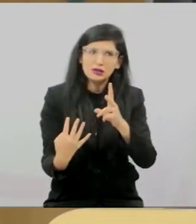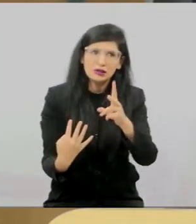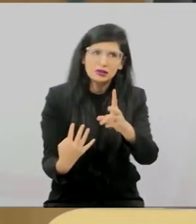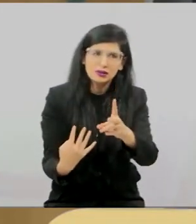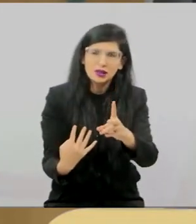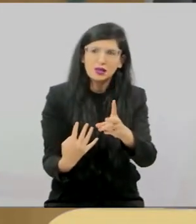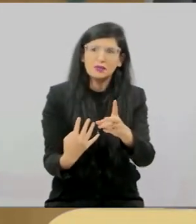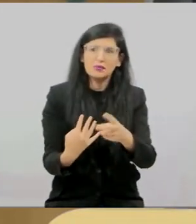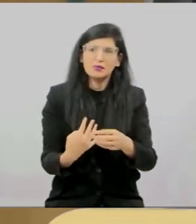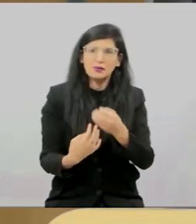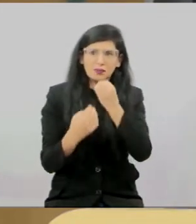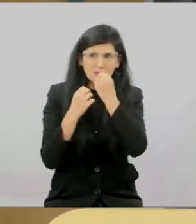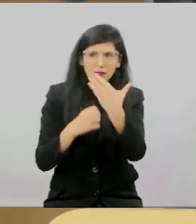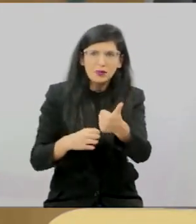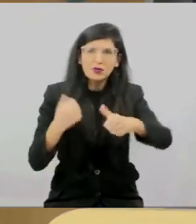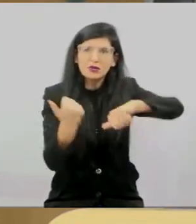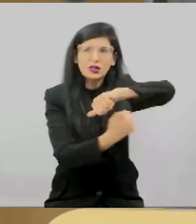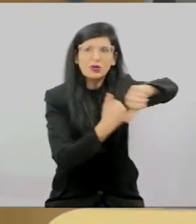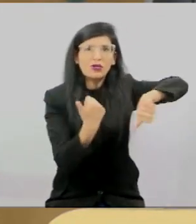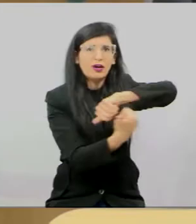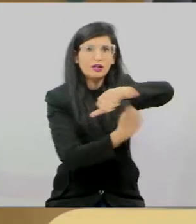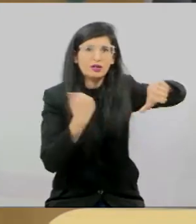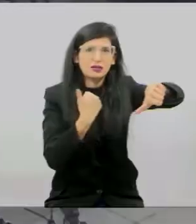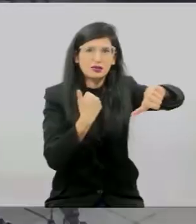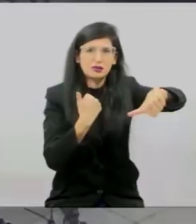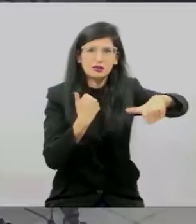a águia. Amém.